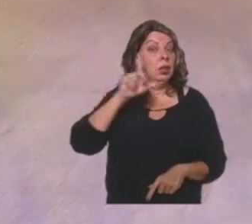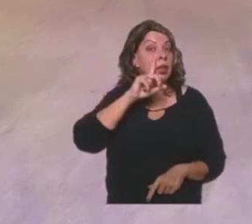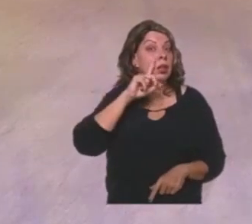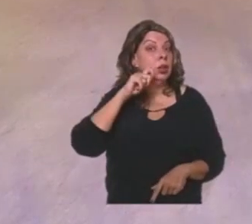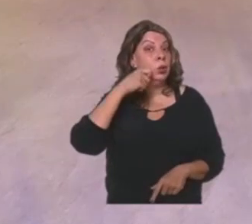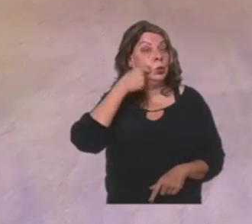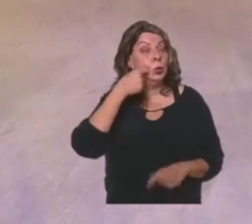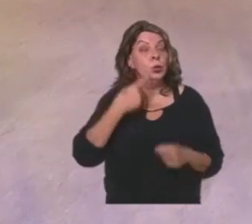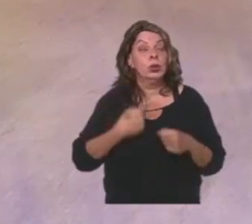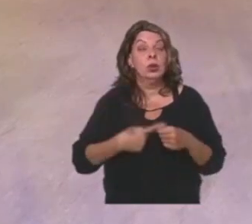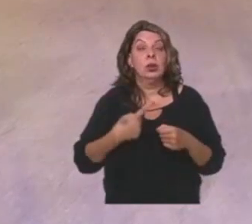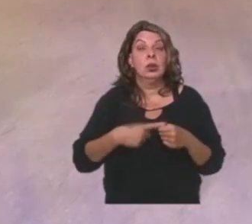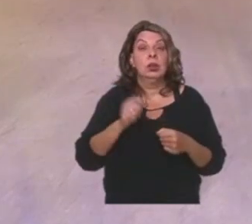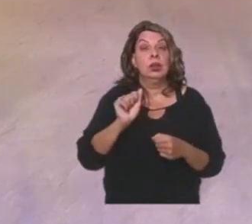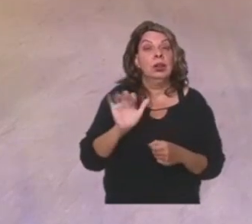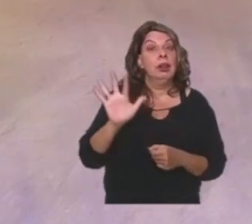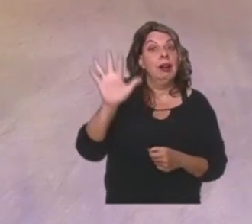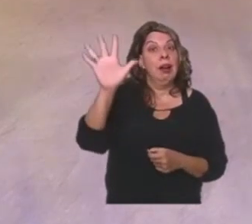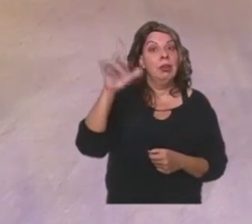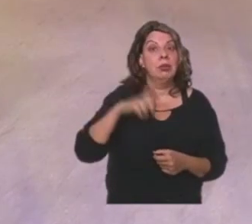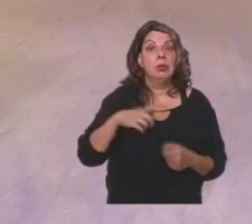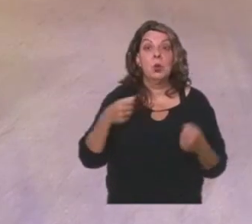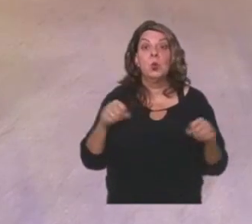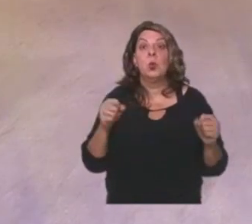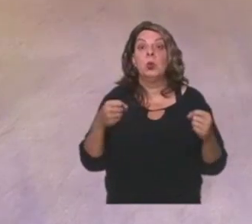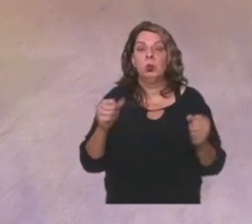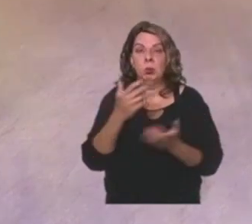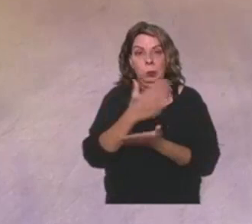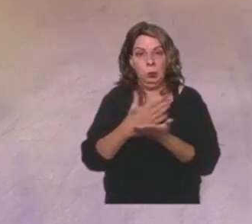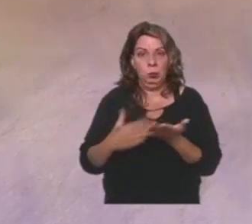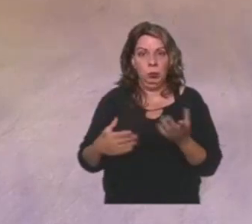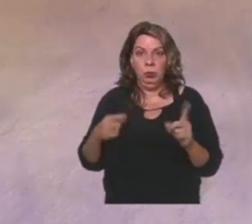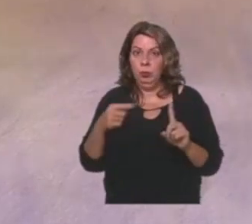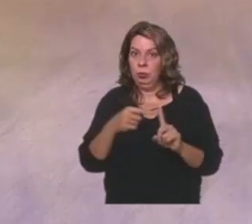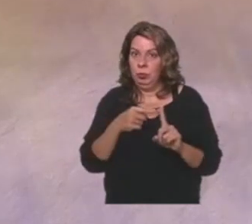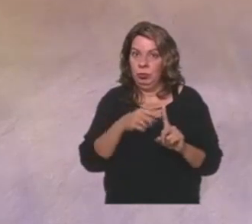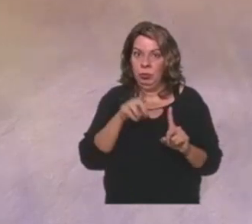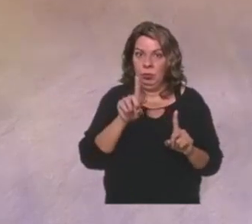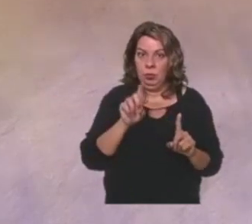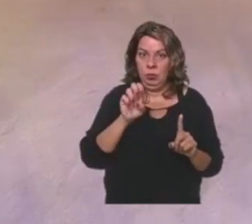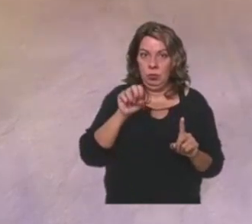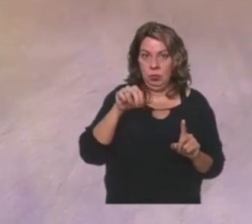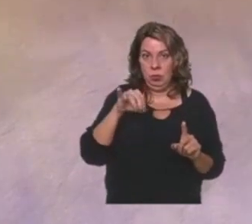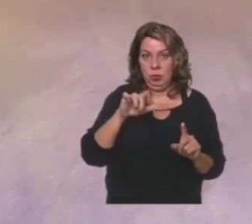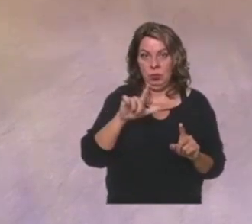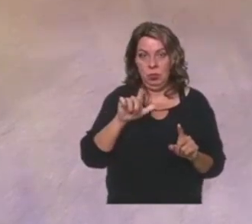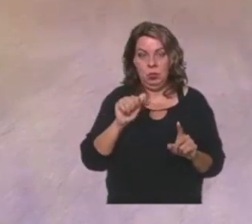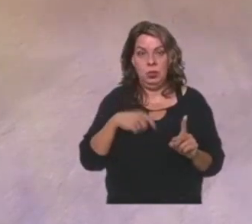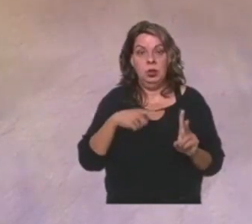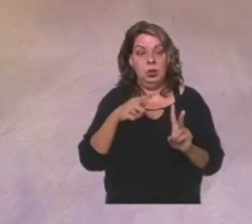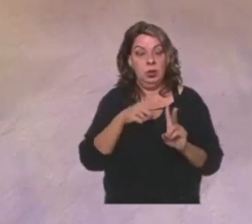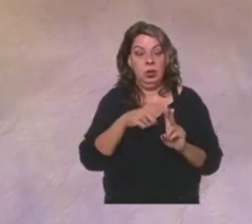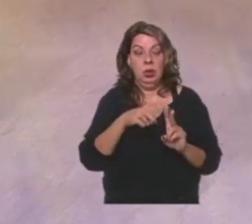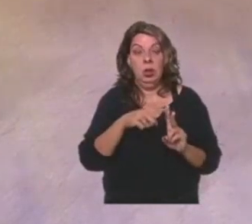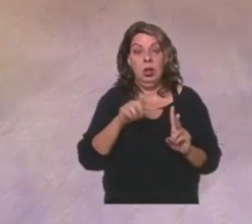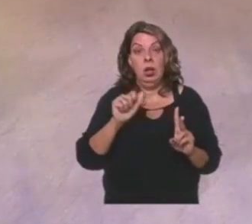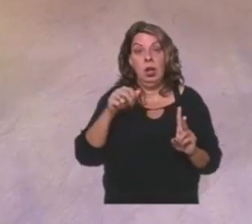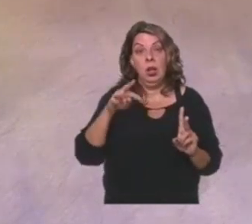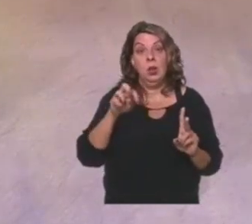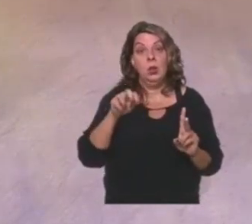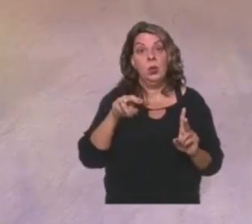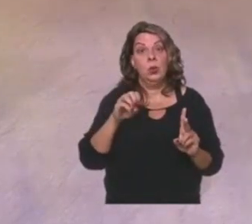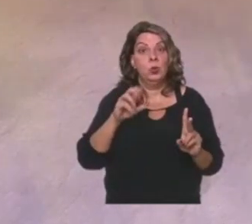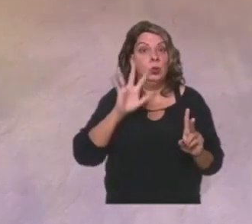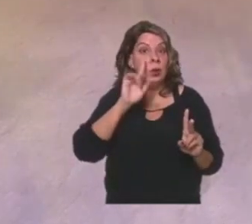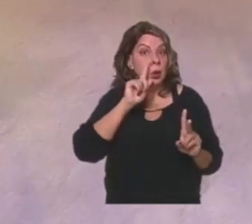Aracaju e Lagarto. Olha! É, Moto Honda, que foi dividida aí para a Denilza Modesto, lá do interior, e o Antônio Carlos Pereira, aqui da capital. E